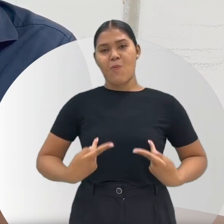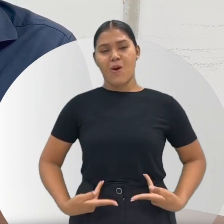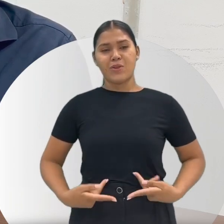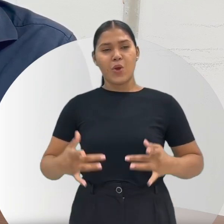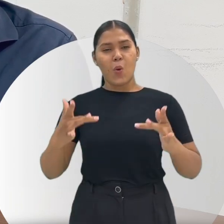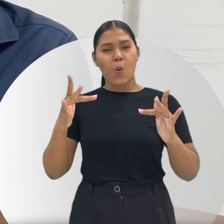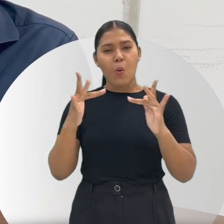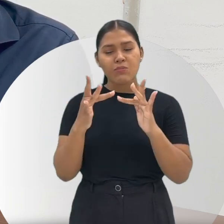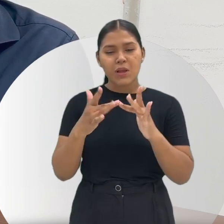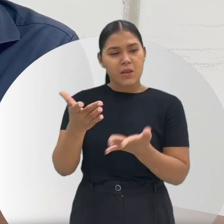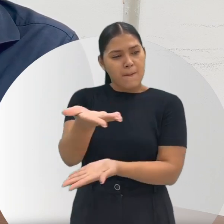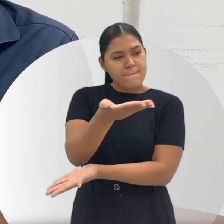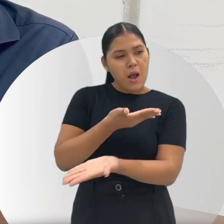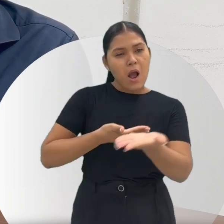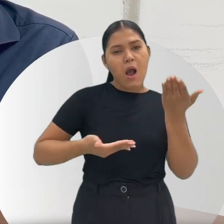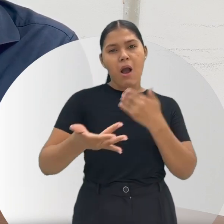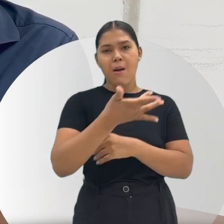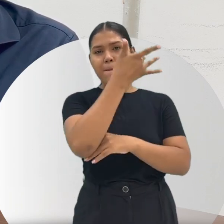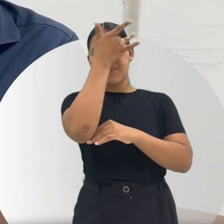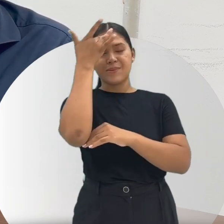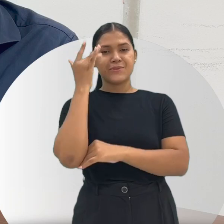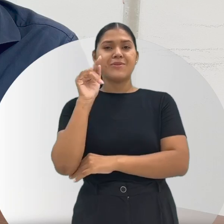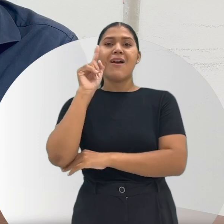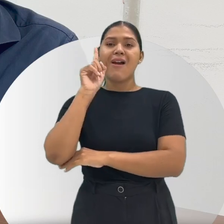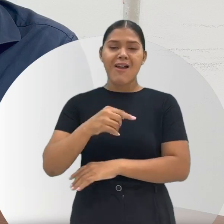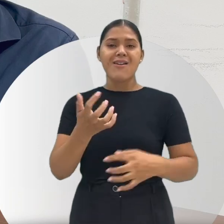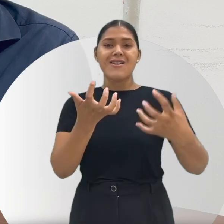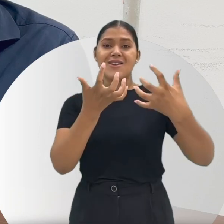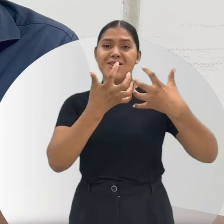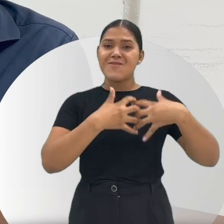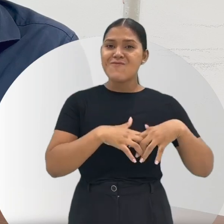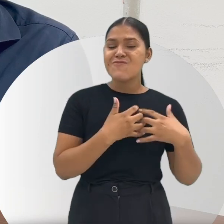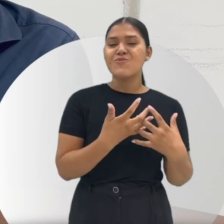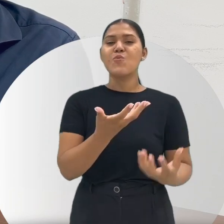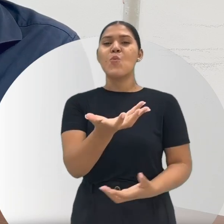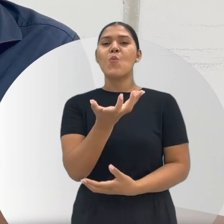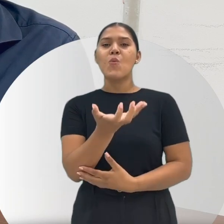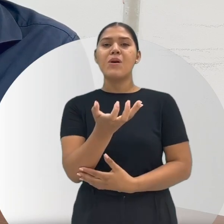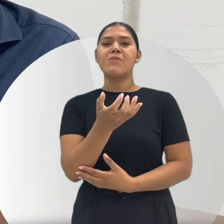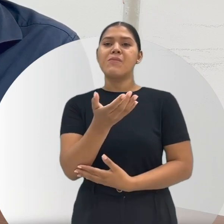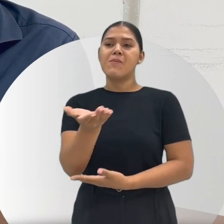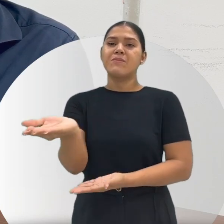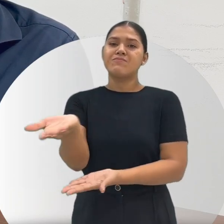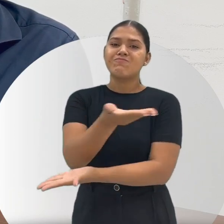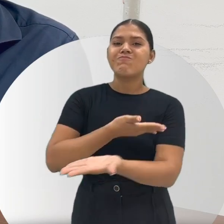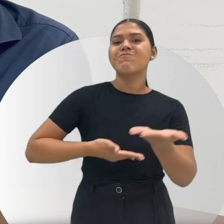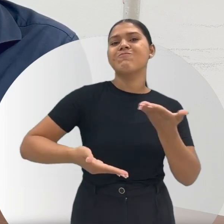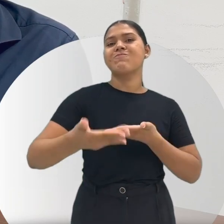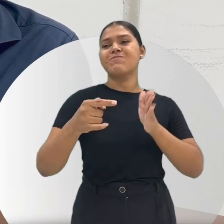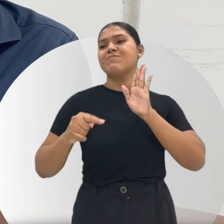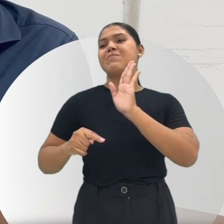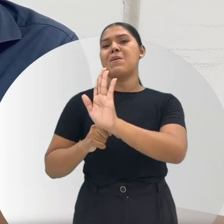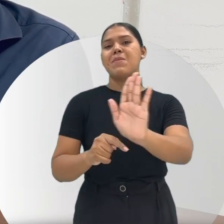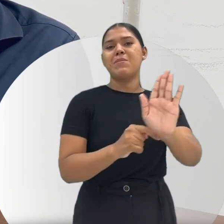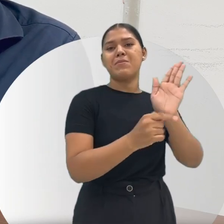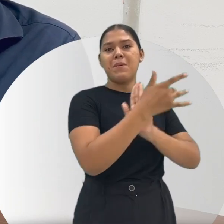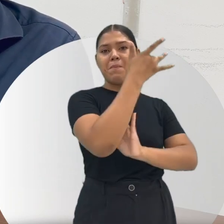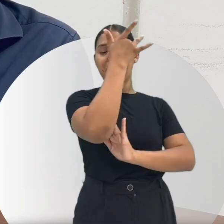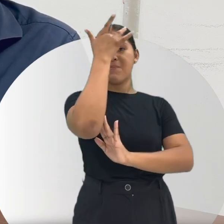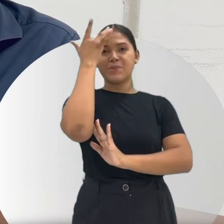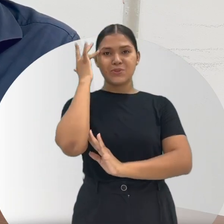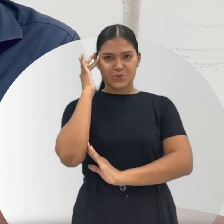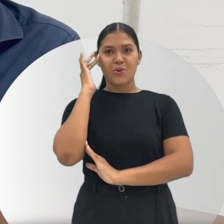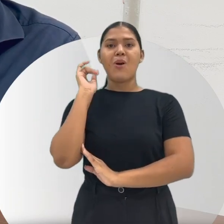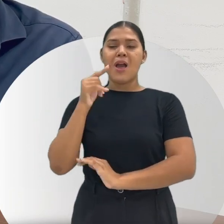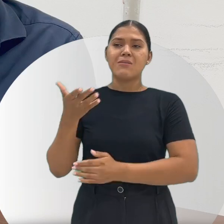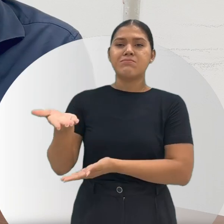outro, e é essa instituição que a gente está criando. É uma instituição para o outro, né? É uma instituição de pessoas para